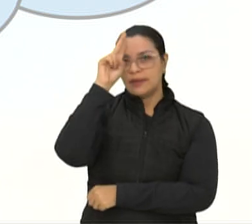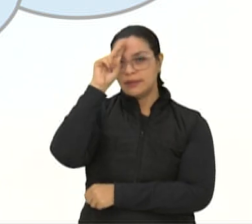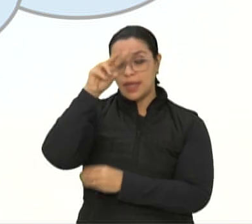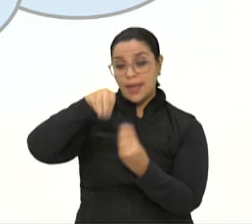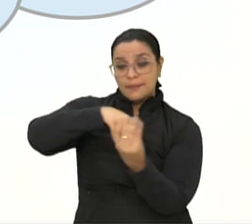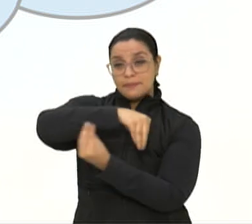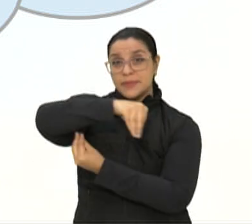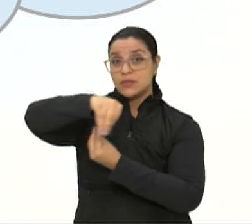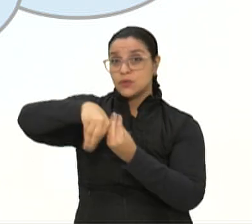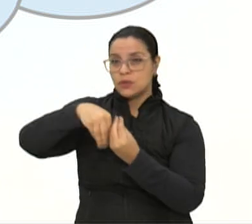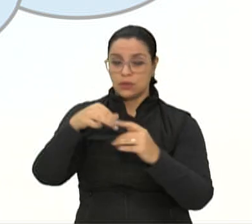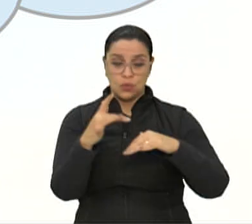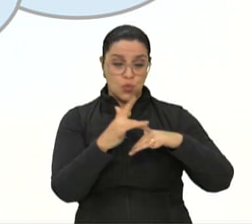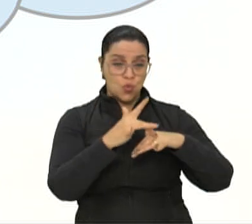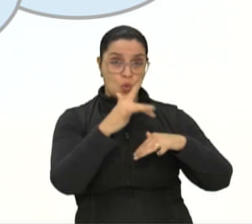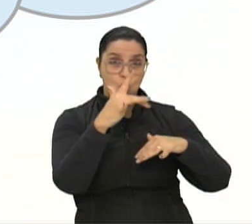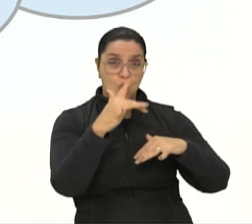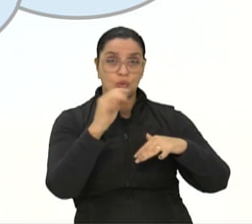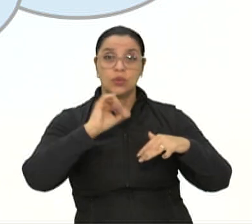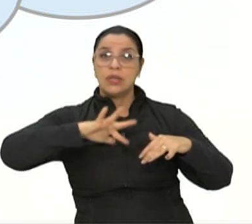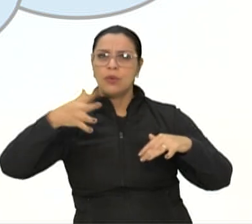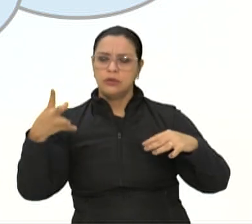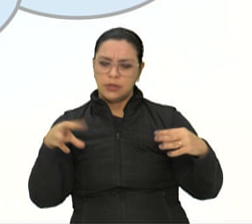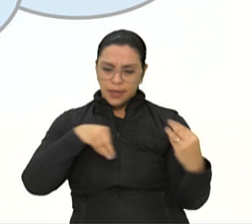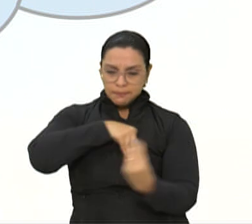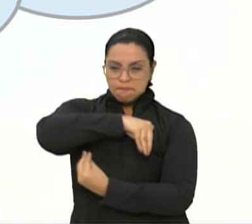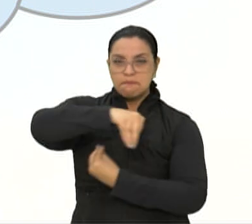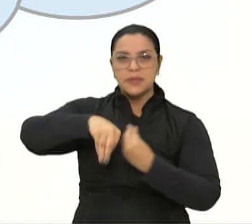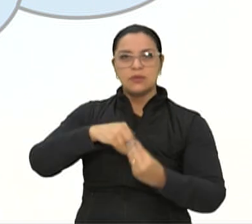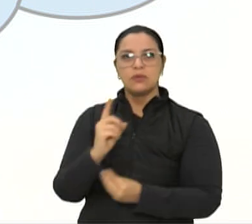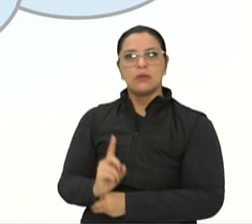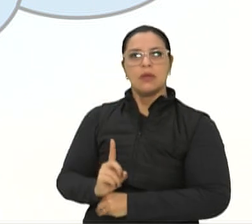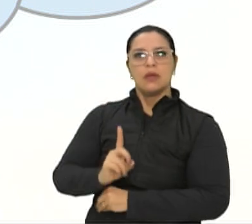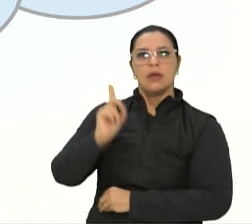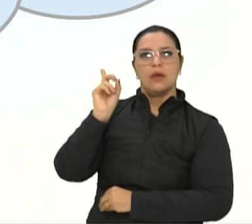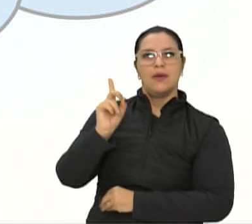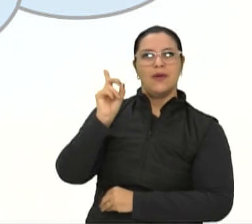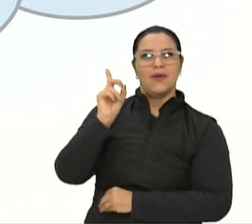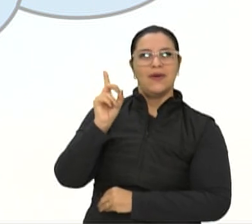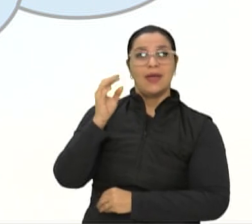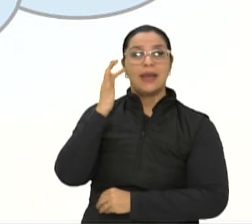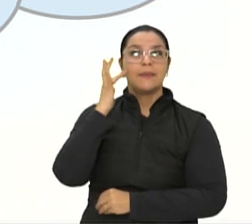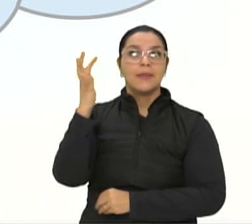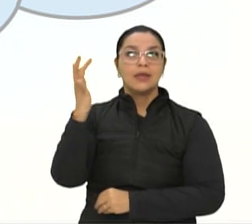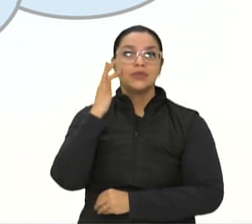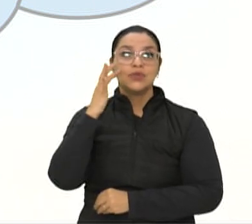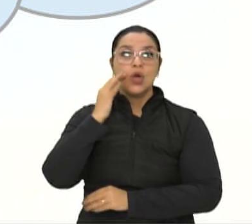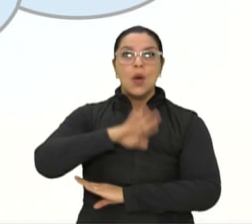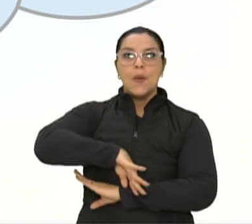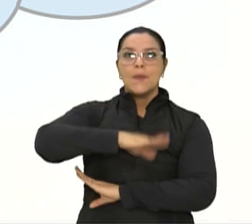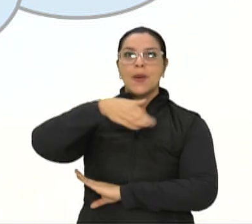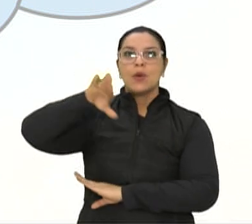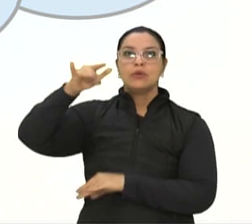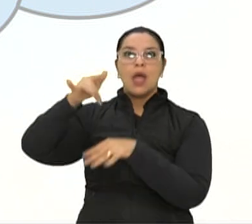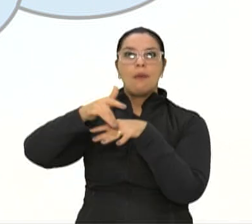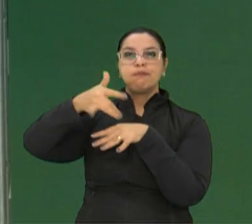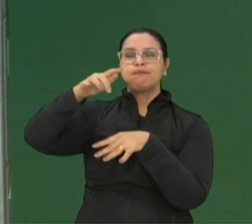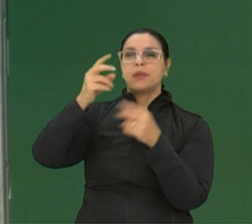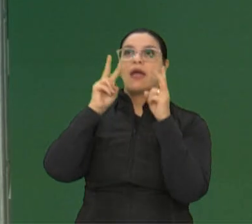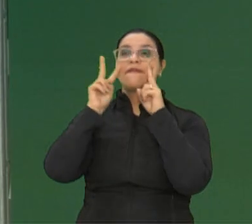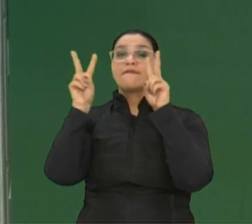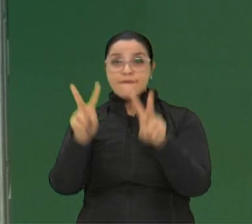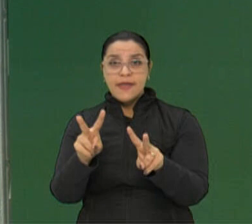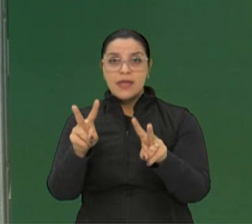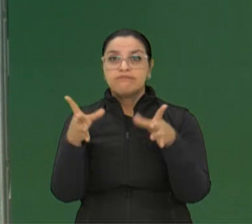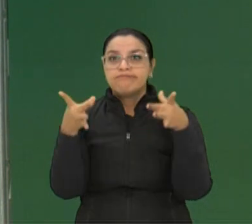Juntando o ouro com a montanha, como no caso ali, o exemplo que ele dá, eu imaginar uma montanha dourada. Eu não preciso